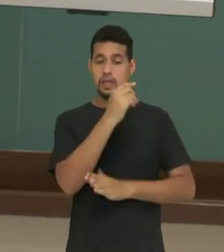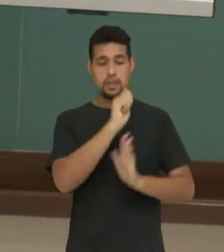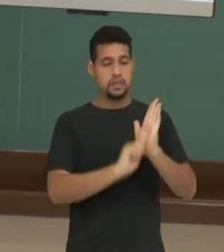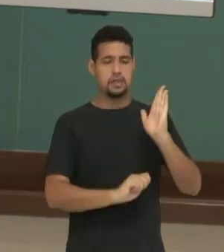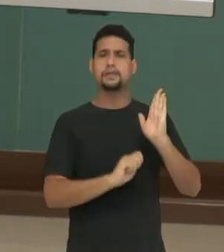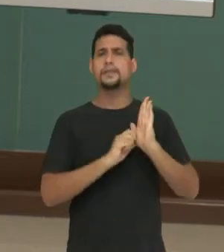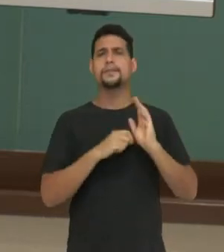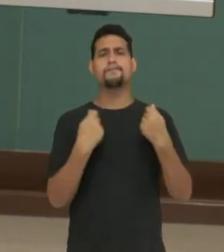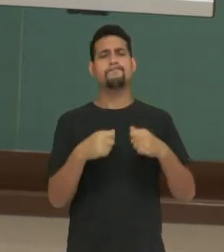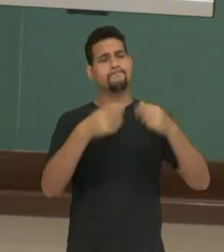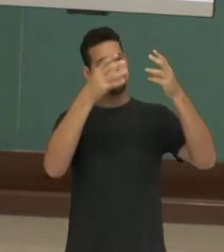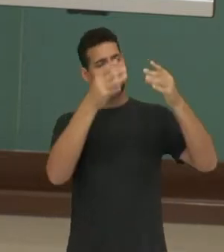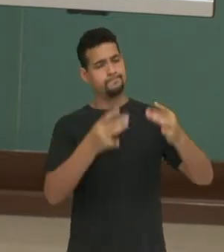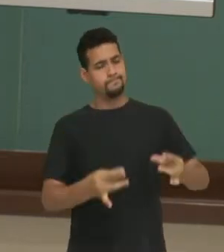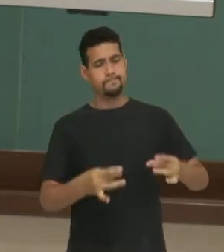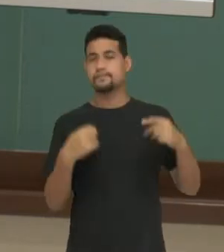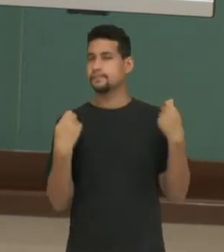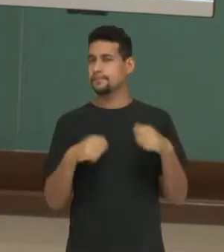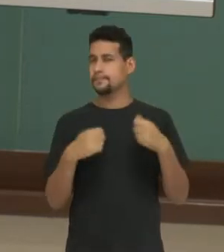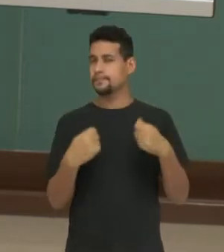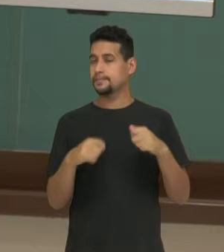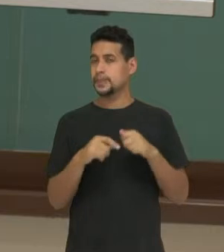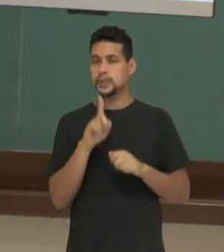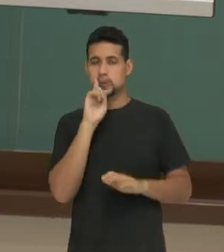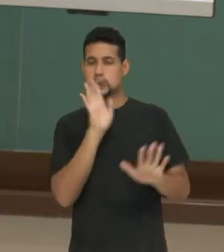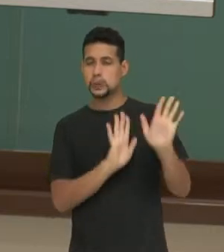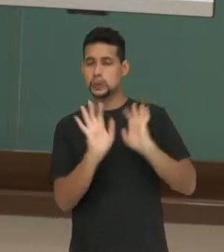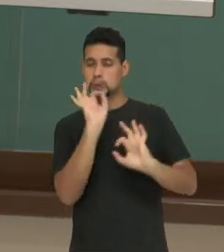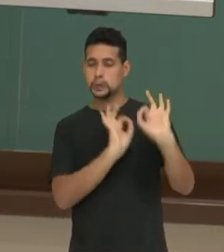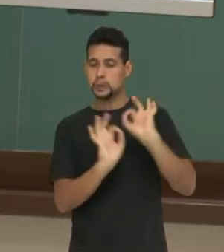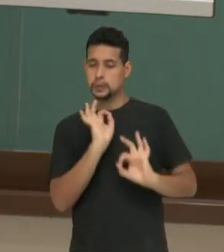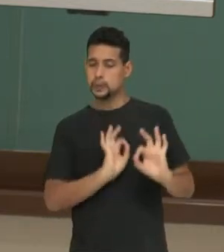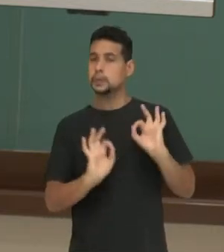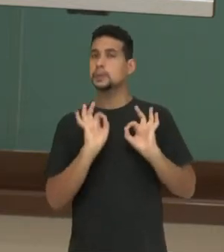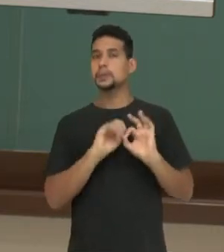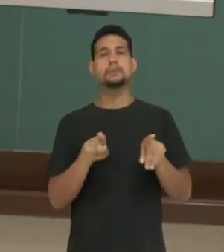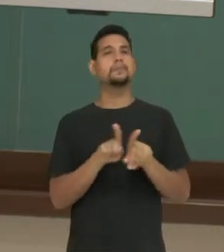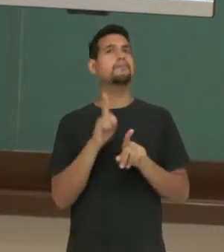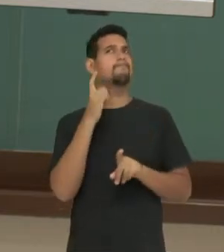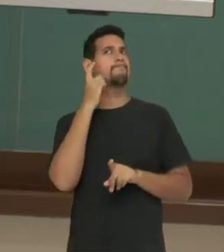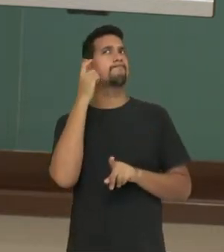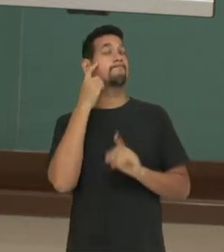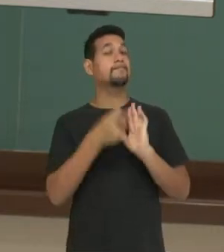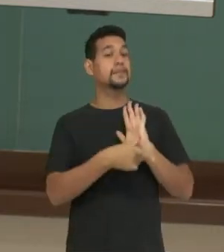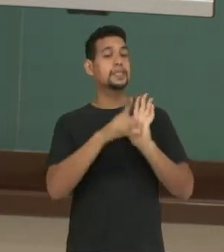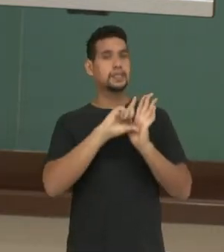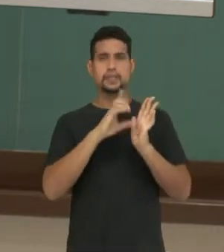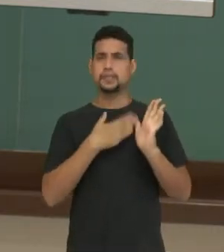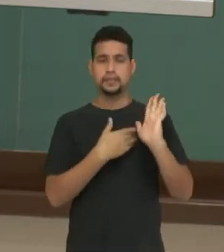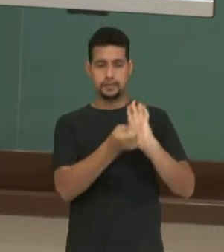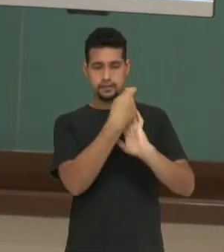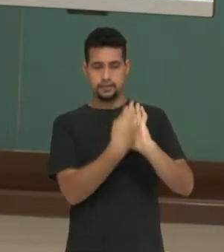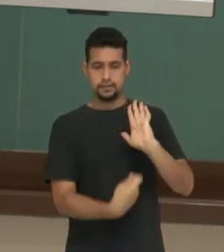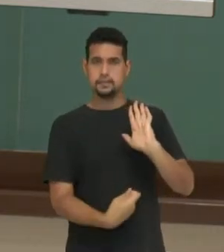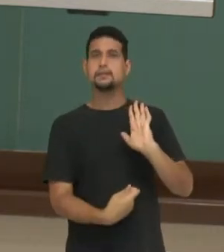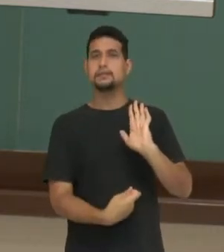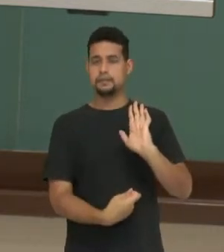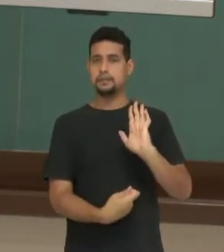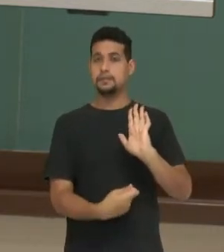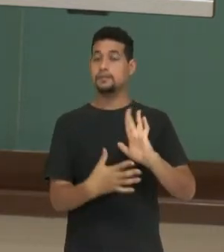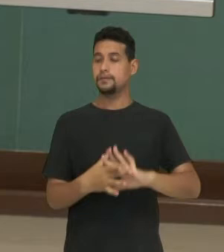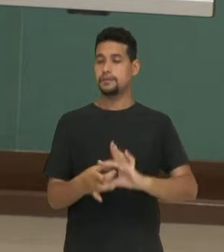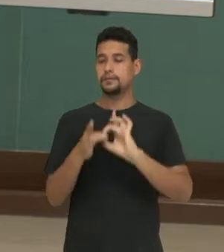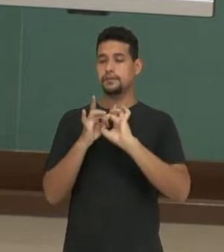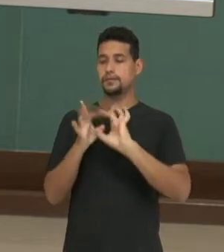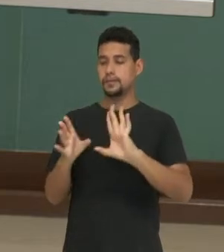texto, esses elementos precisam ser cautelosamente articulados no plano do pensamento antes da minha escrita, certo? Então, eu vou deixar aqui